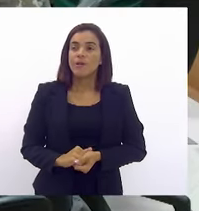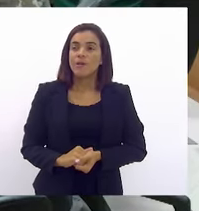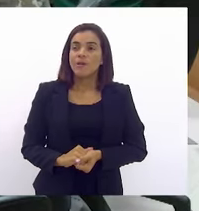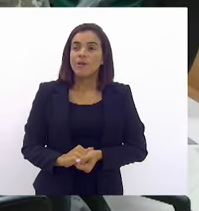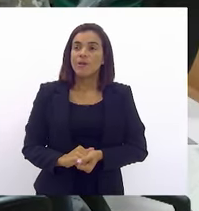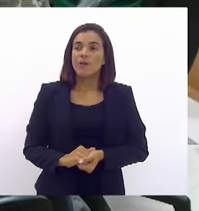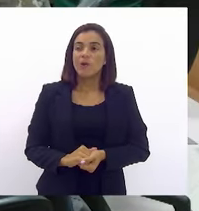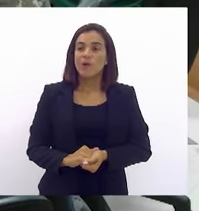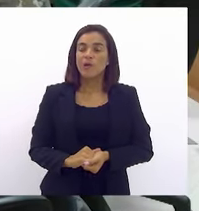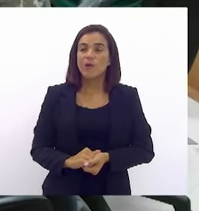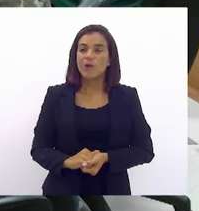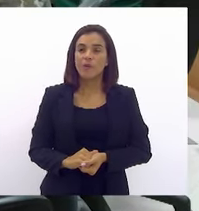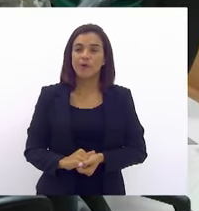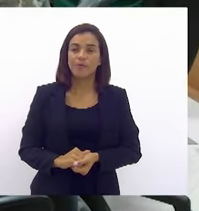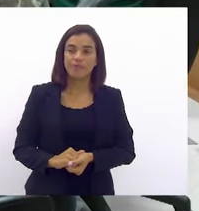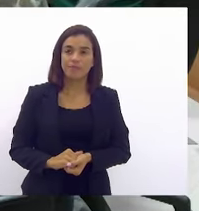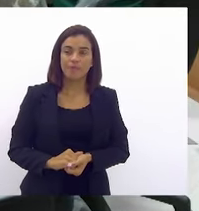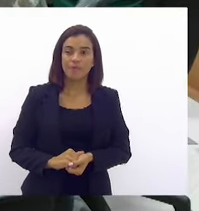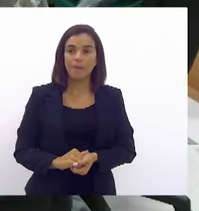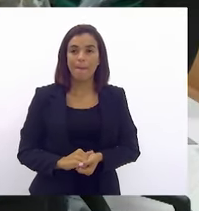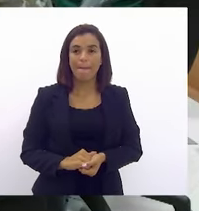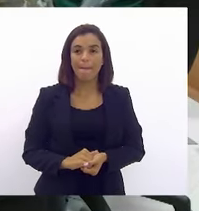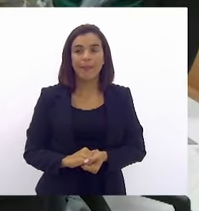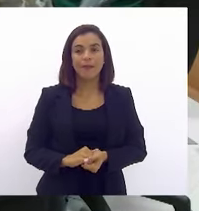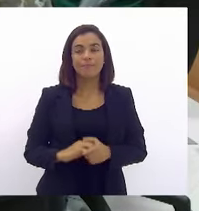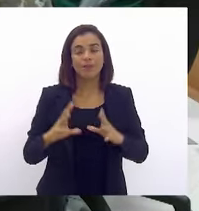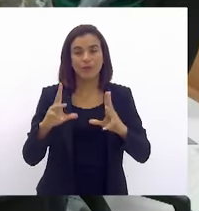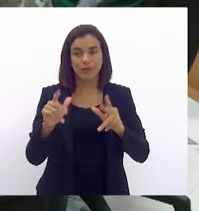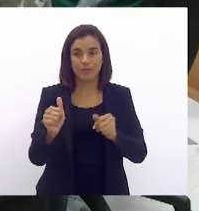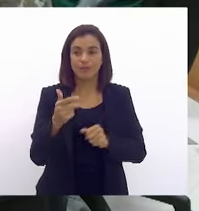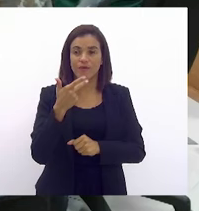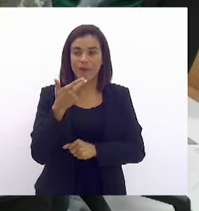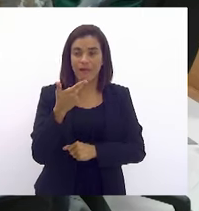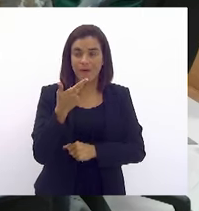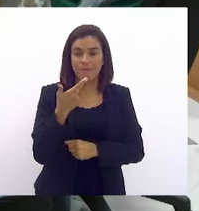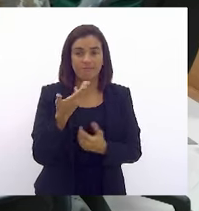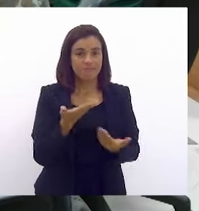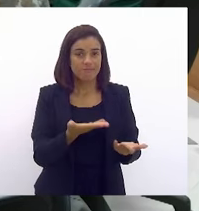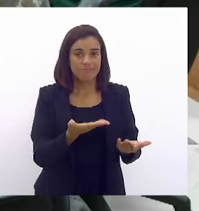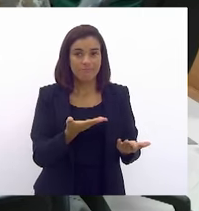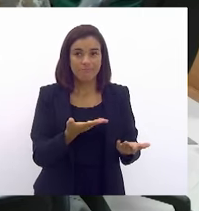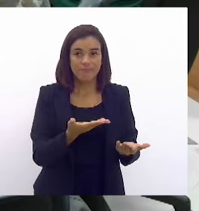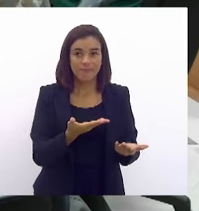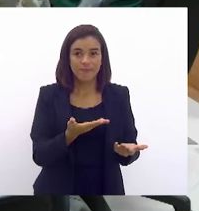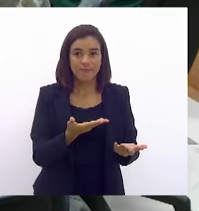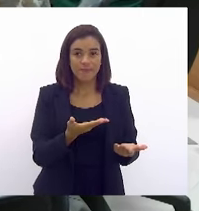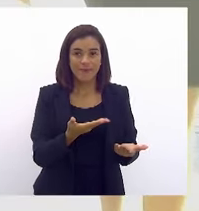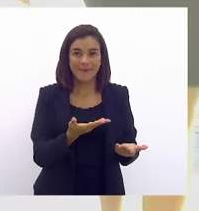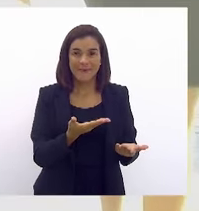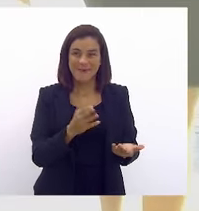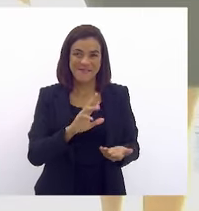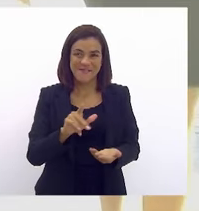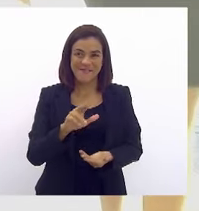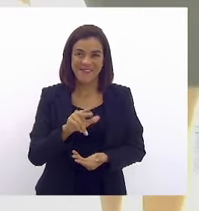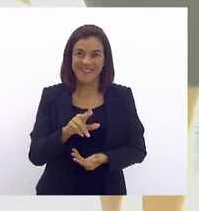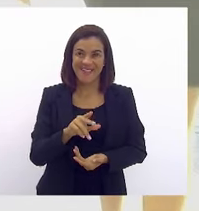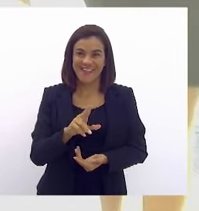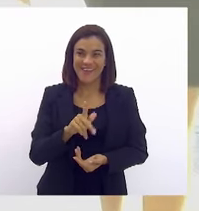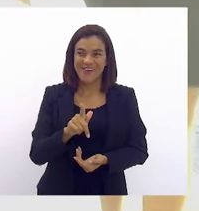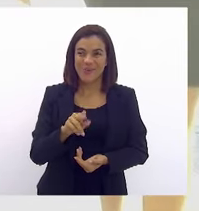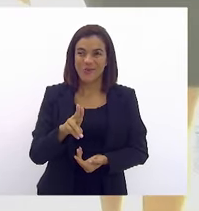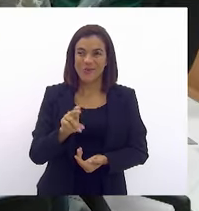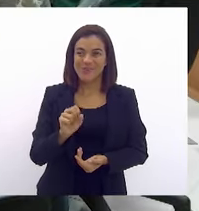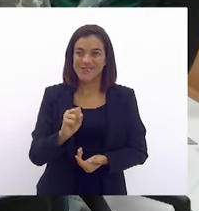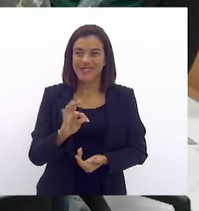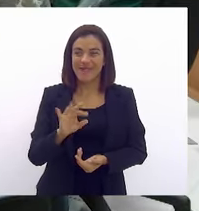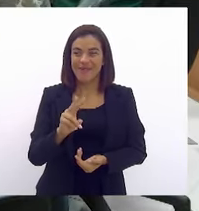Só para dar oportunidade para todo mundo da mesa falar, a senhora não é Gustavo, com certeza não é Gustavo. Boa